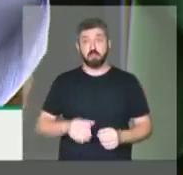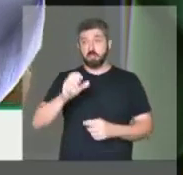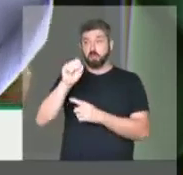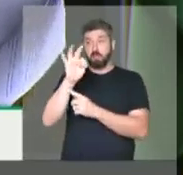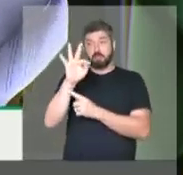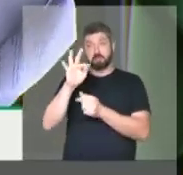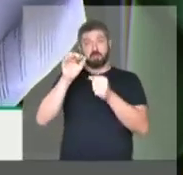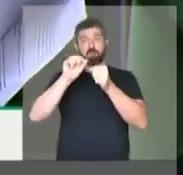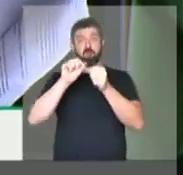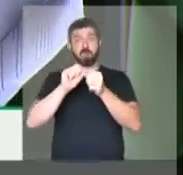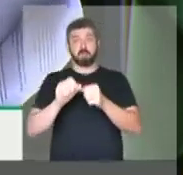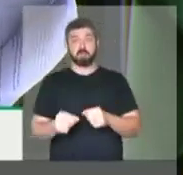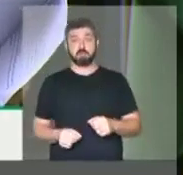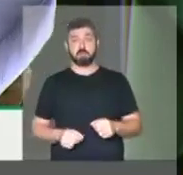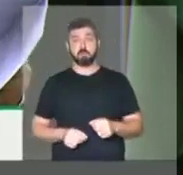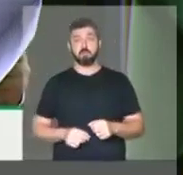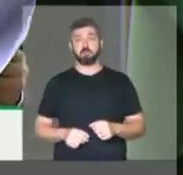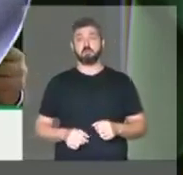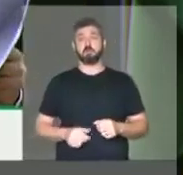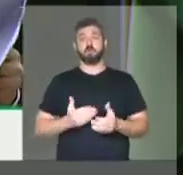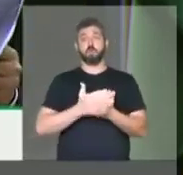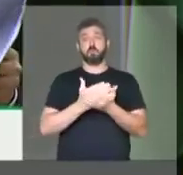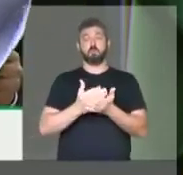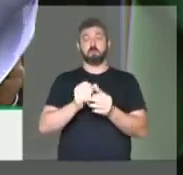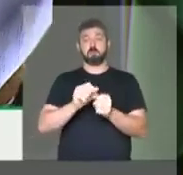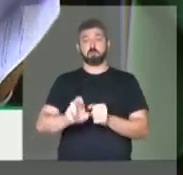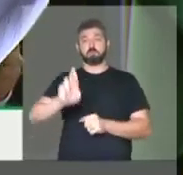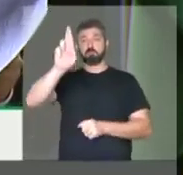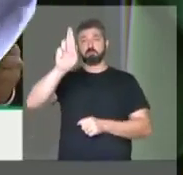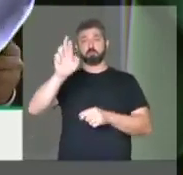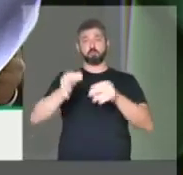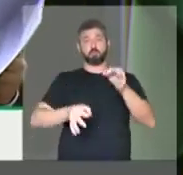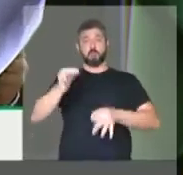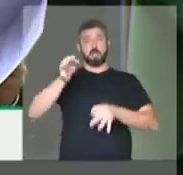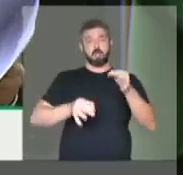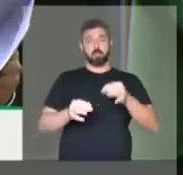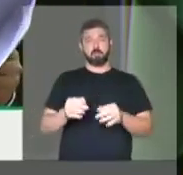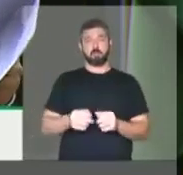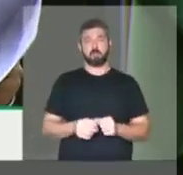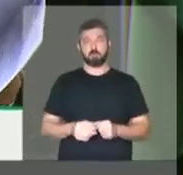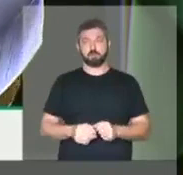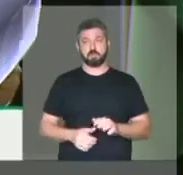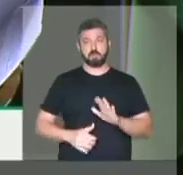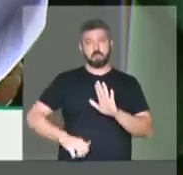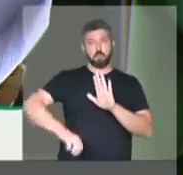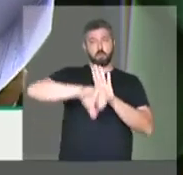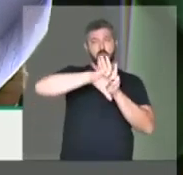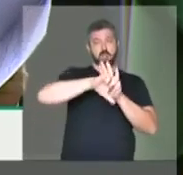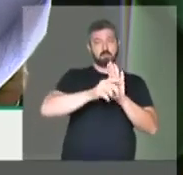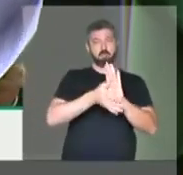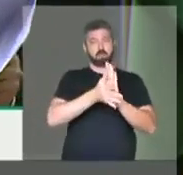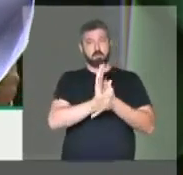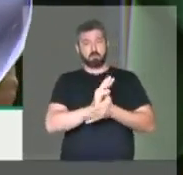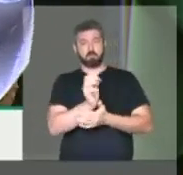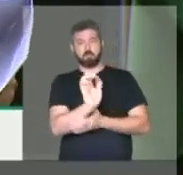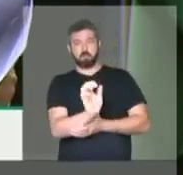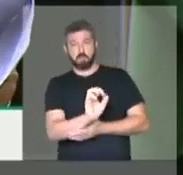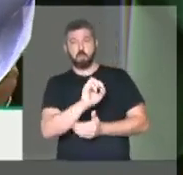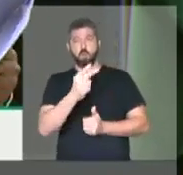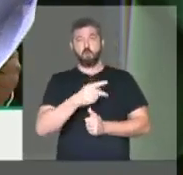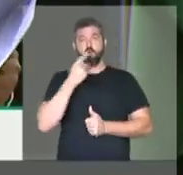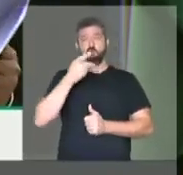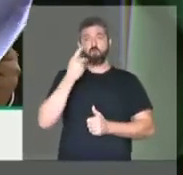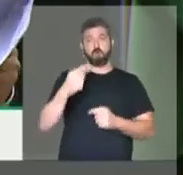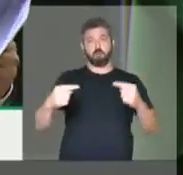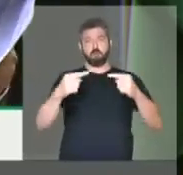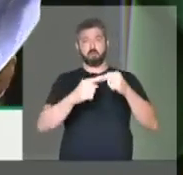Supremo Tribunal Federal passou a protagonizar julgamentos impactantes de que a criminalização da homofobia e a